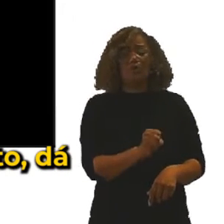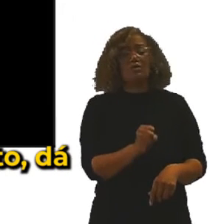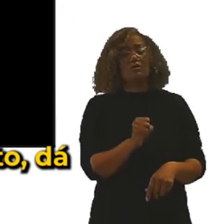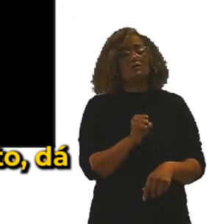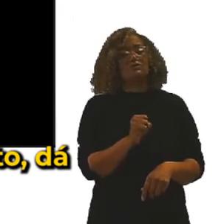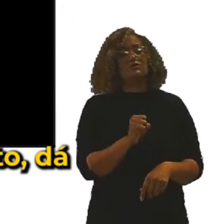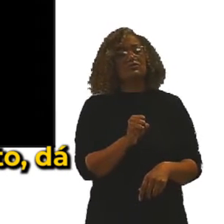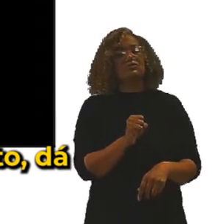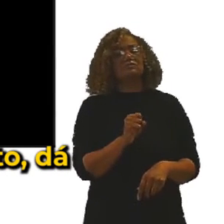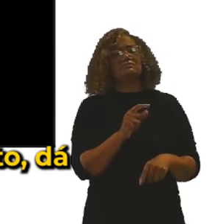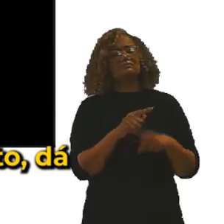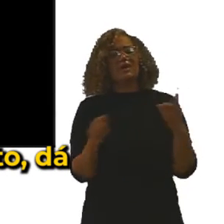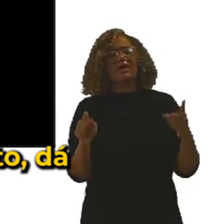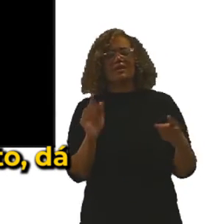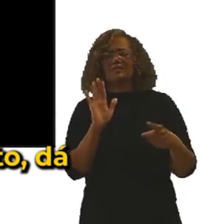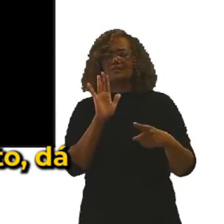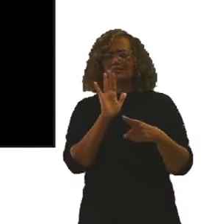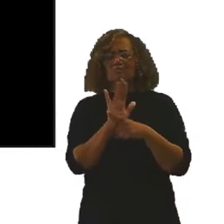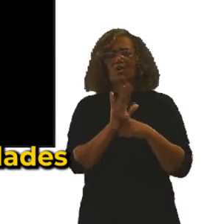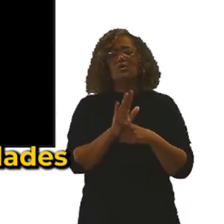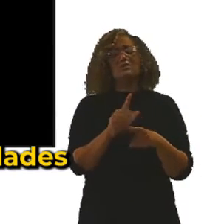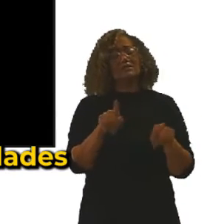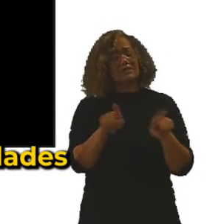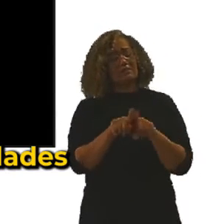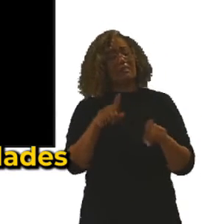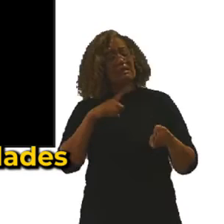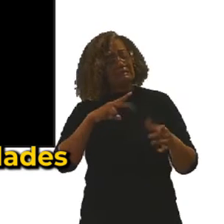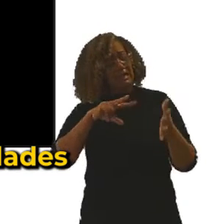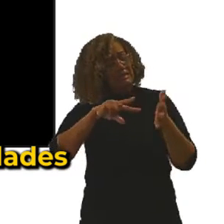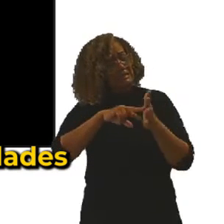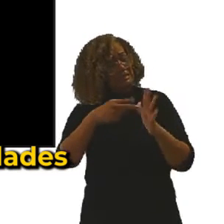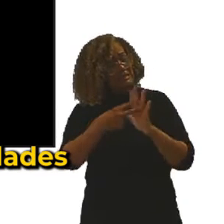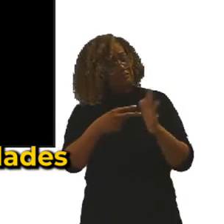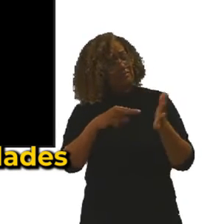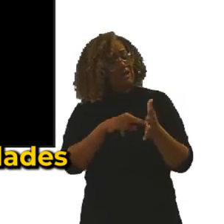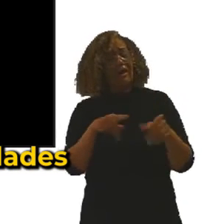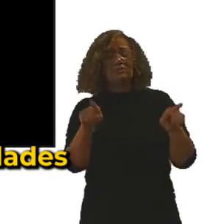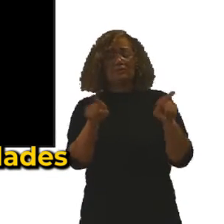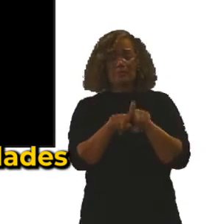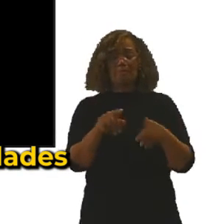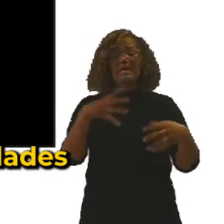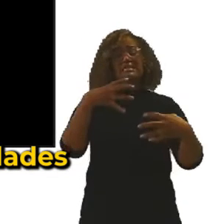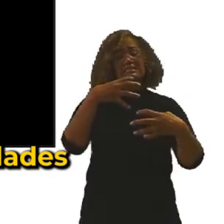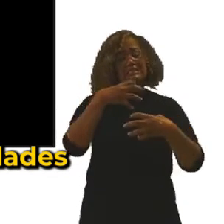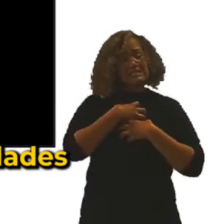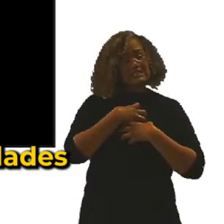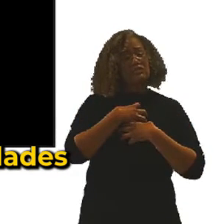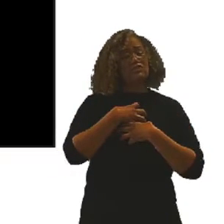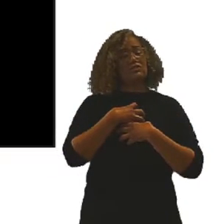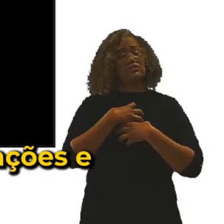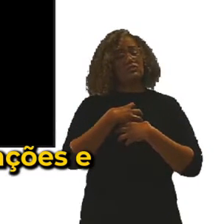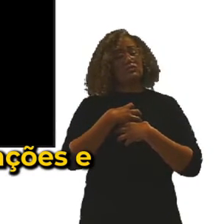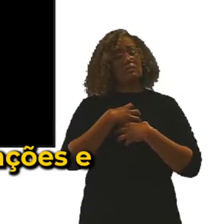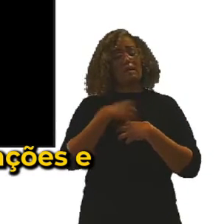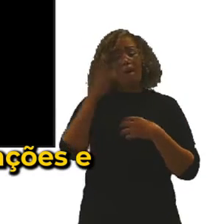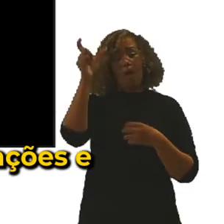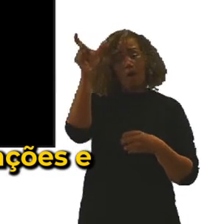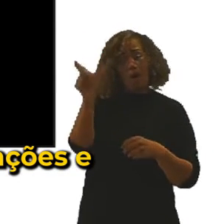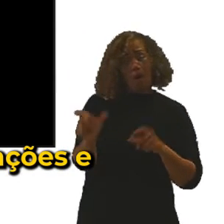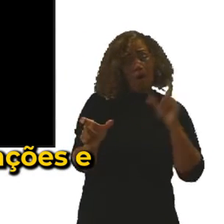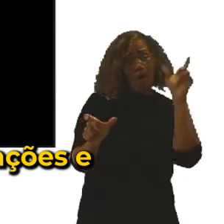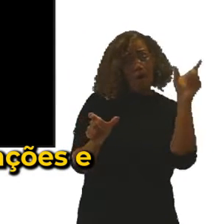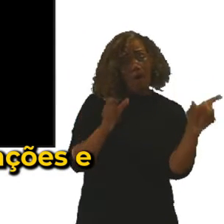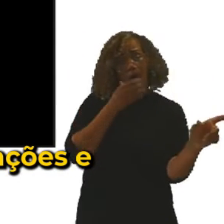forma, portanto, dá significados e ela dá sentido para que essas desigualdades entre homens e entre